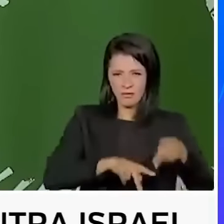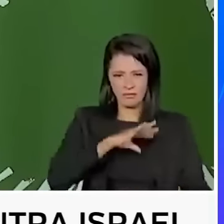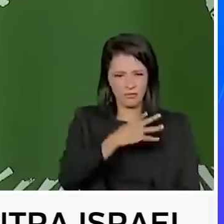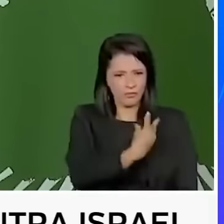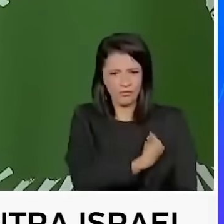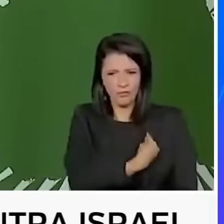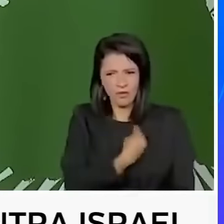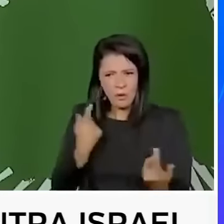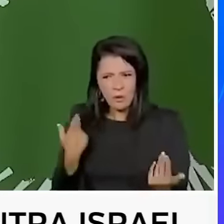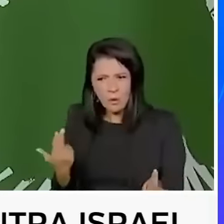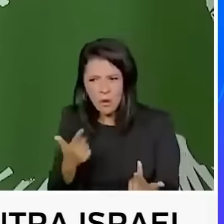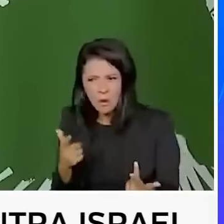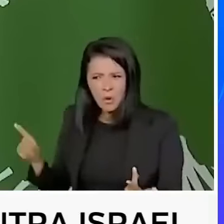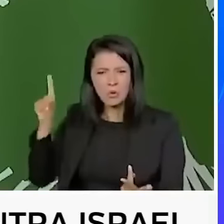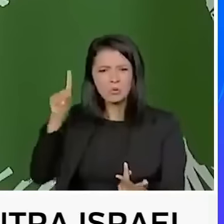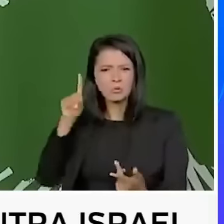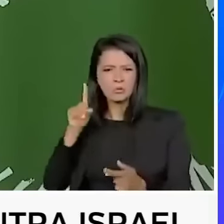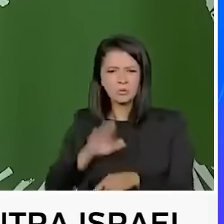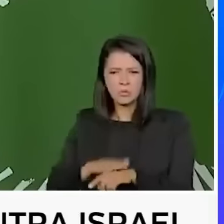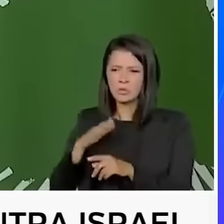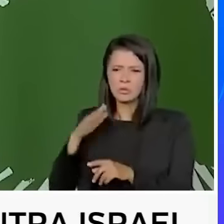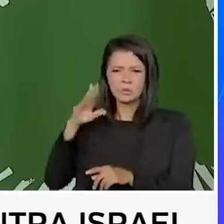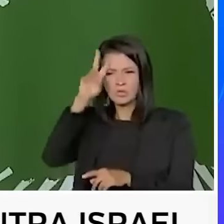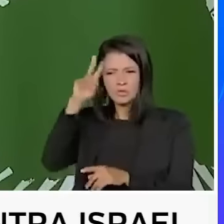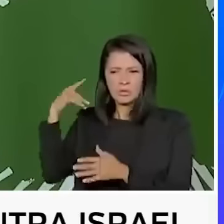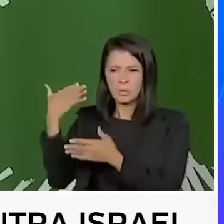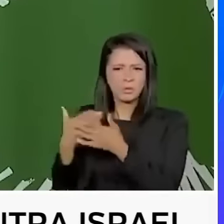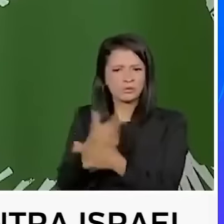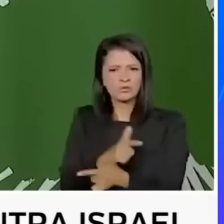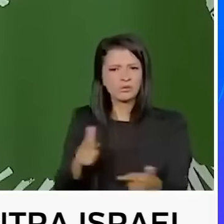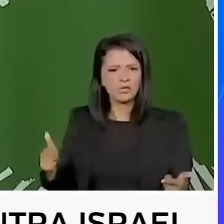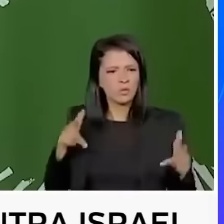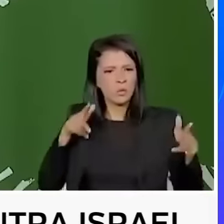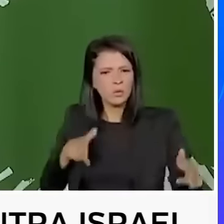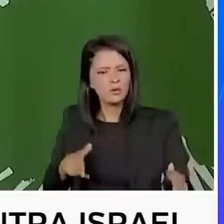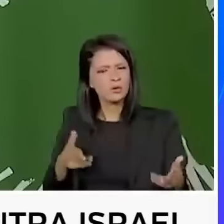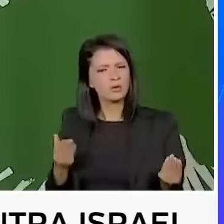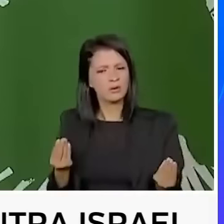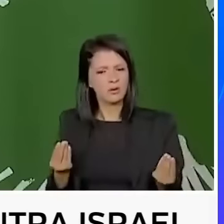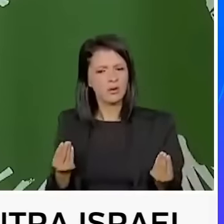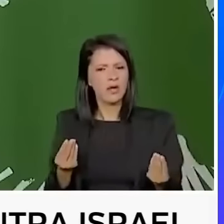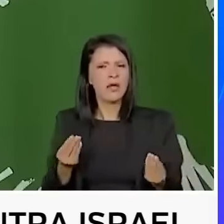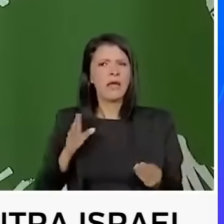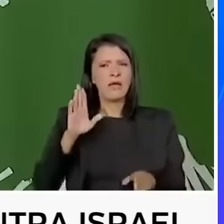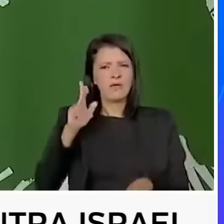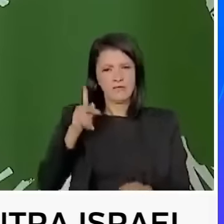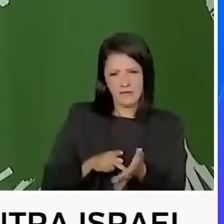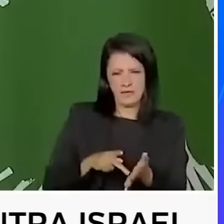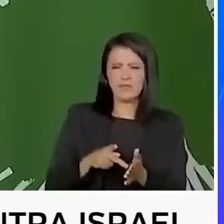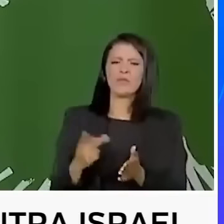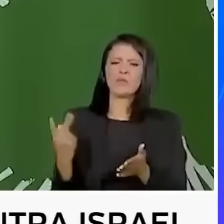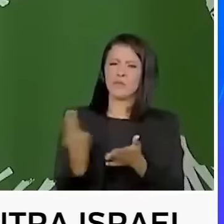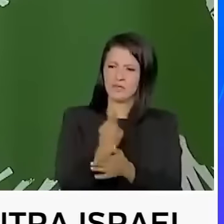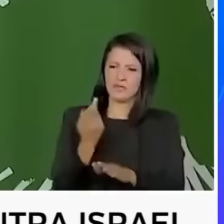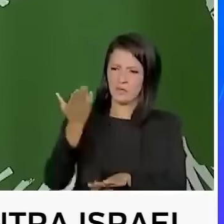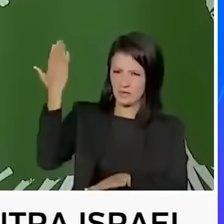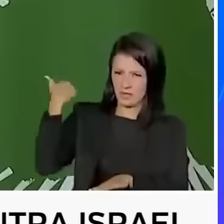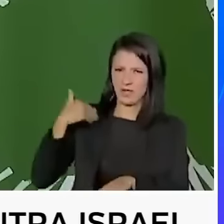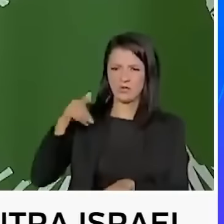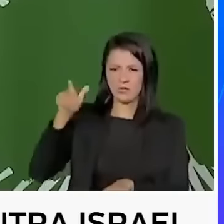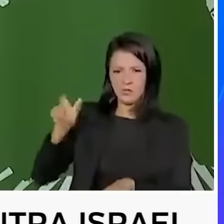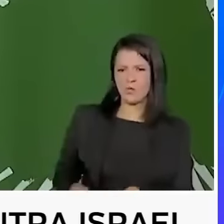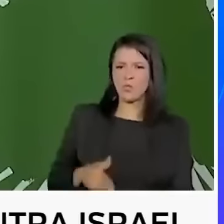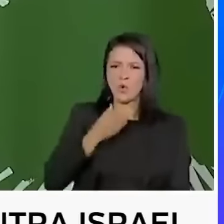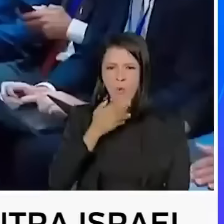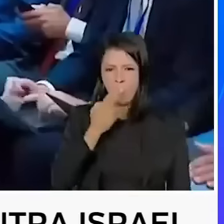aprovaram uma resolução apelando para que aia Apresente a sua opinião sobre as consequências legais da ocupação dos territórios